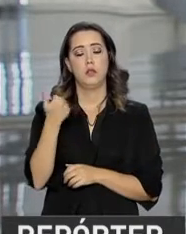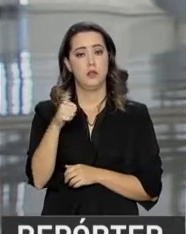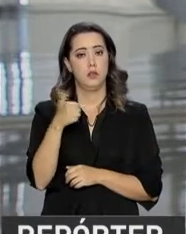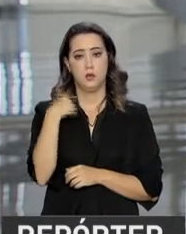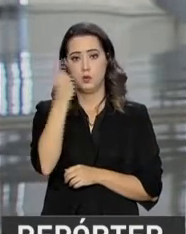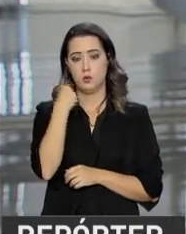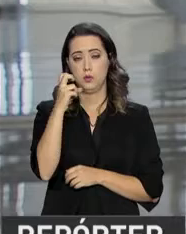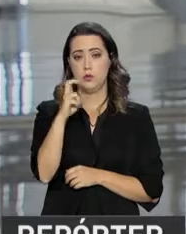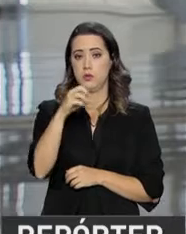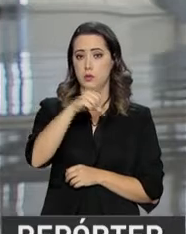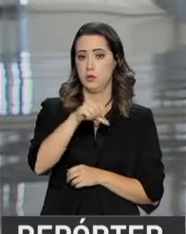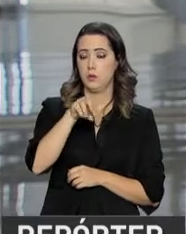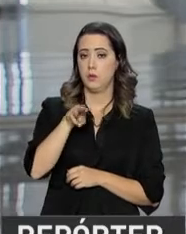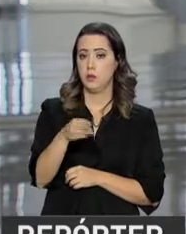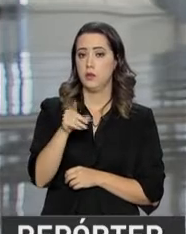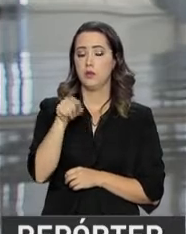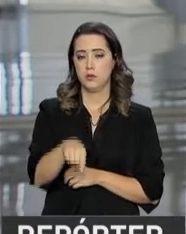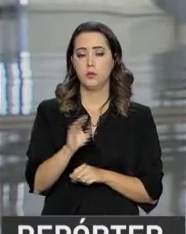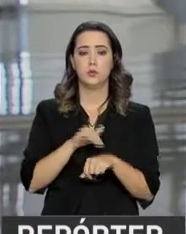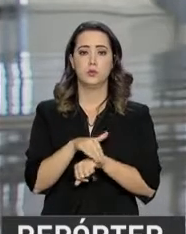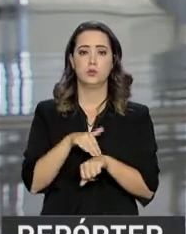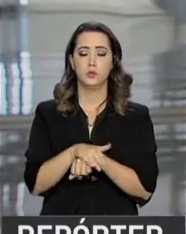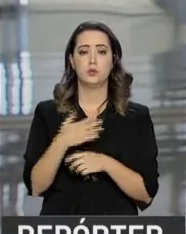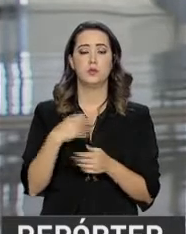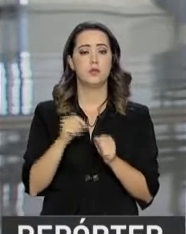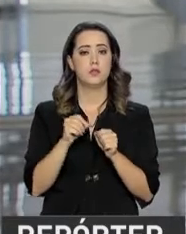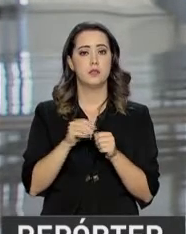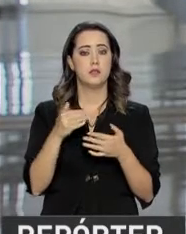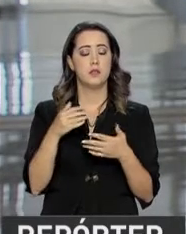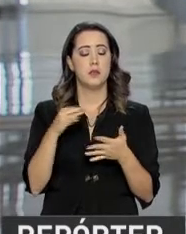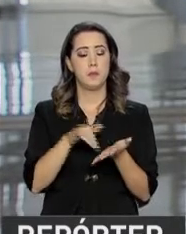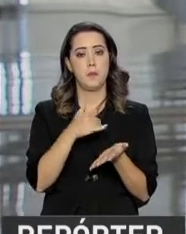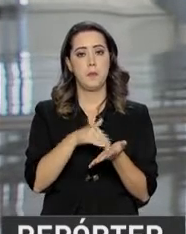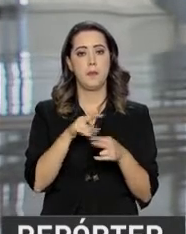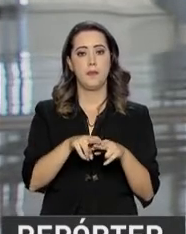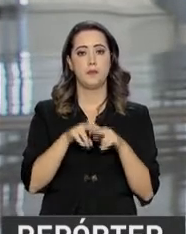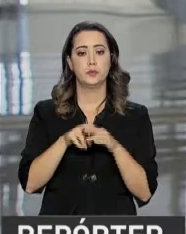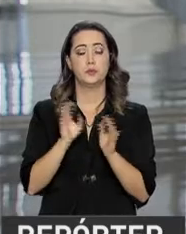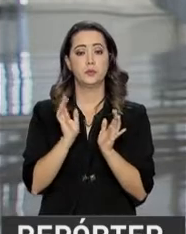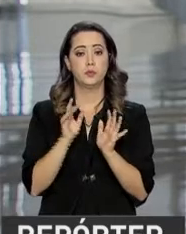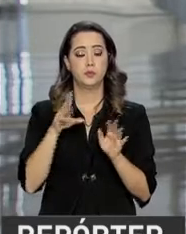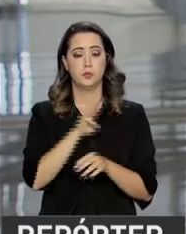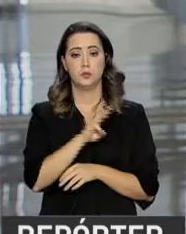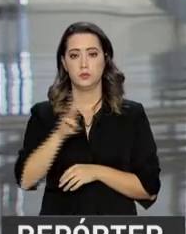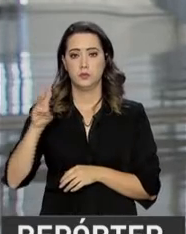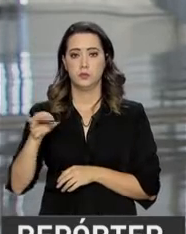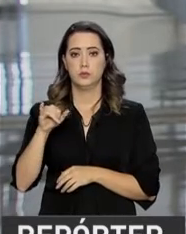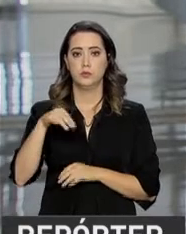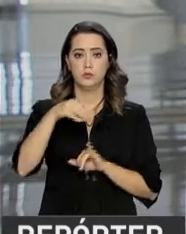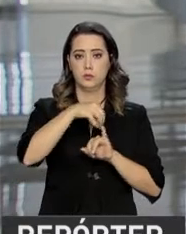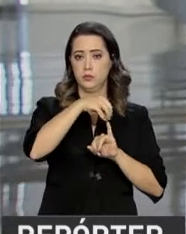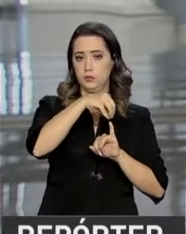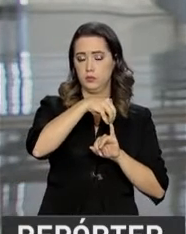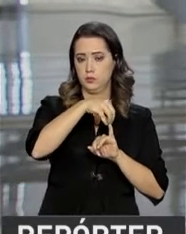59 minutos da noite dessa sexta feira pra fazer a inscrição pela página do participante no site do inep instituto